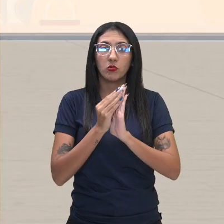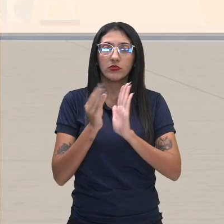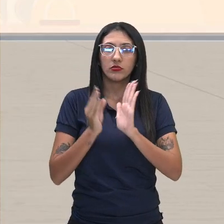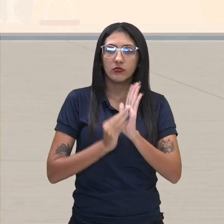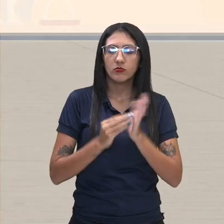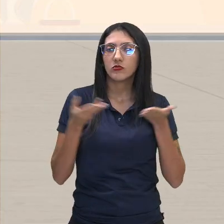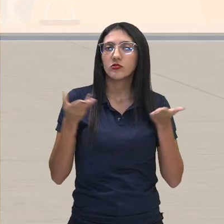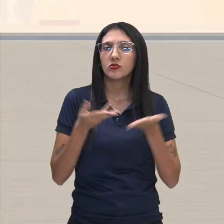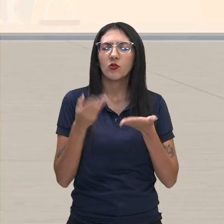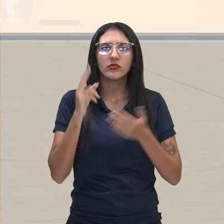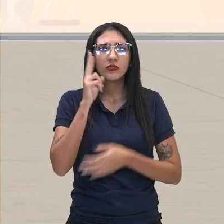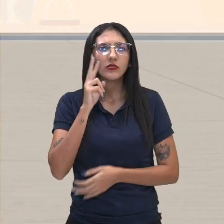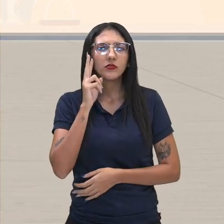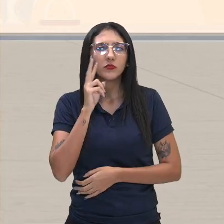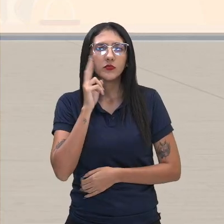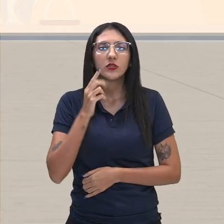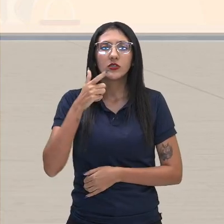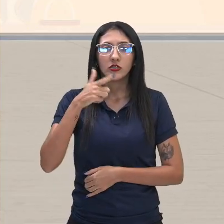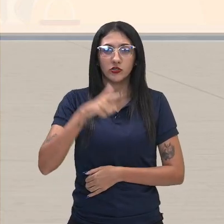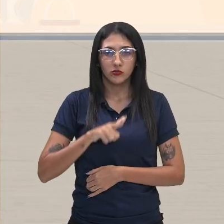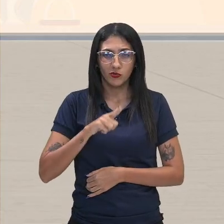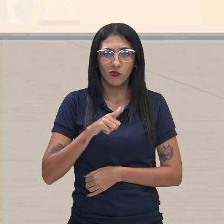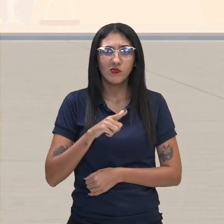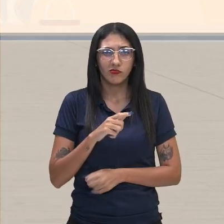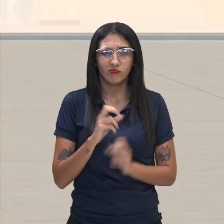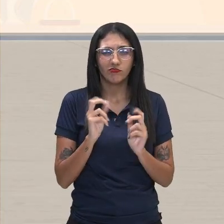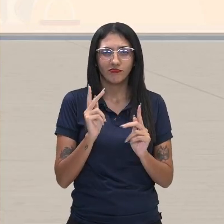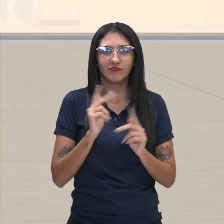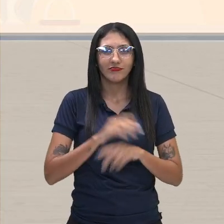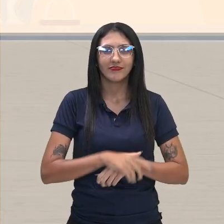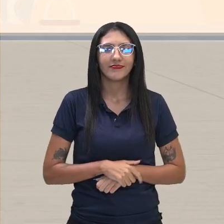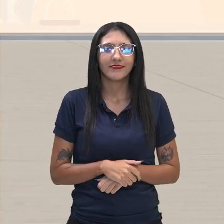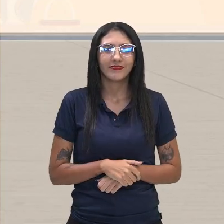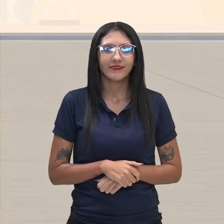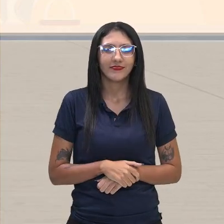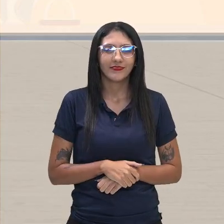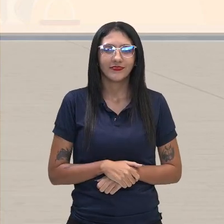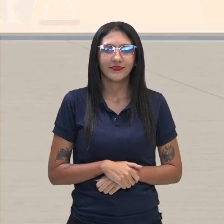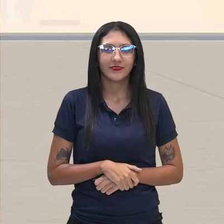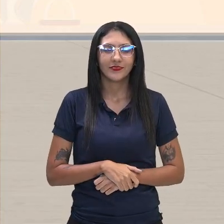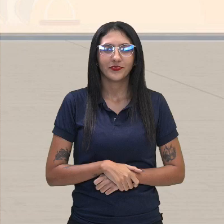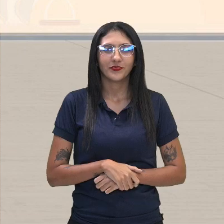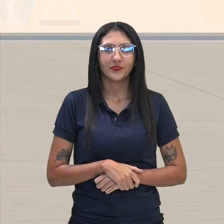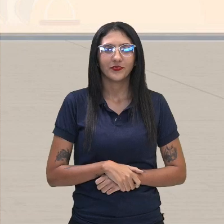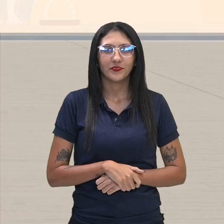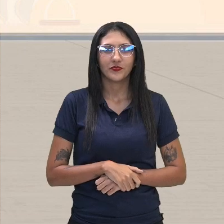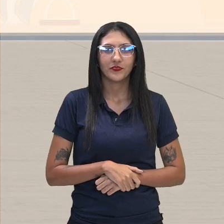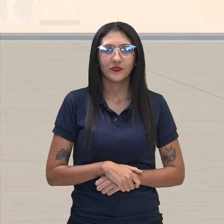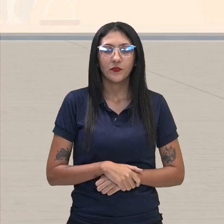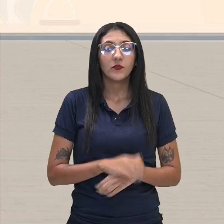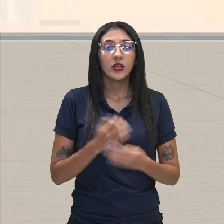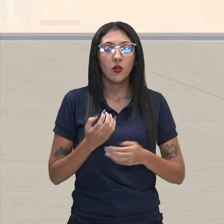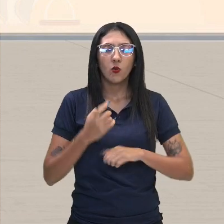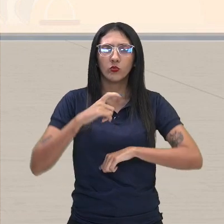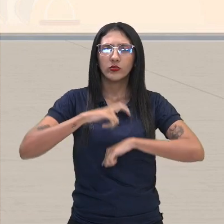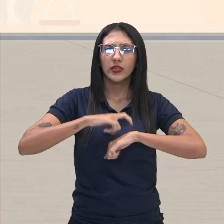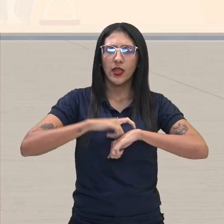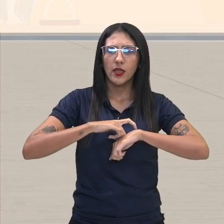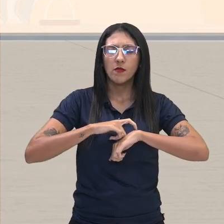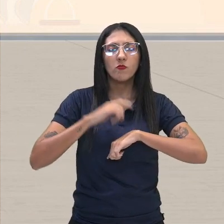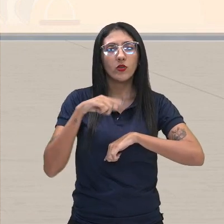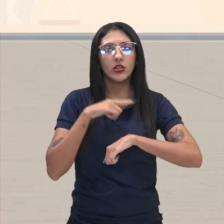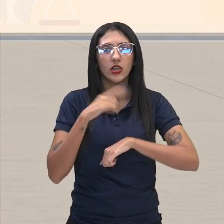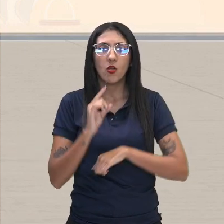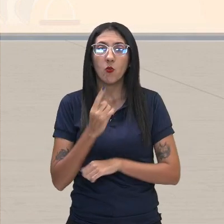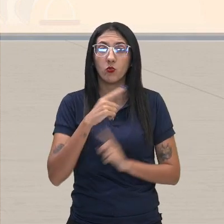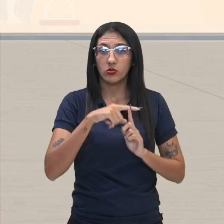iremos abordar conforme o andamento da nossa aula. Olha só, o tempo, ele é uma